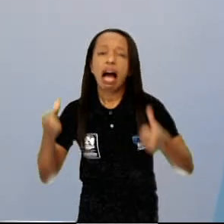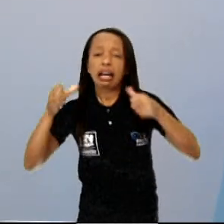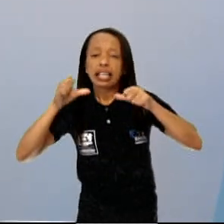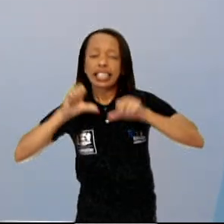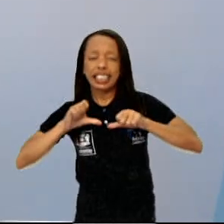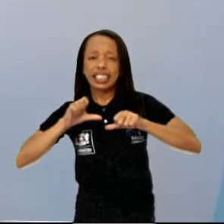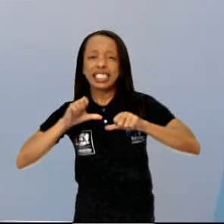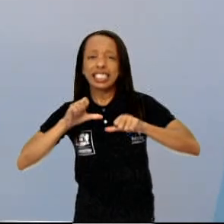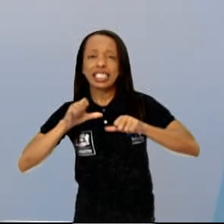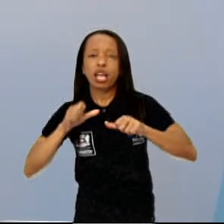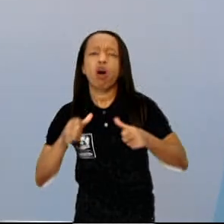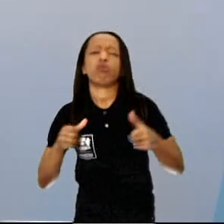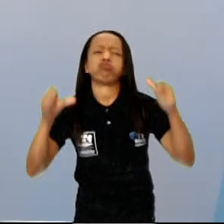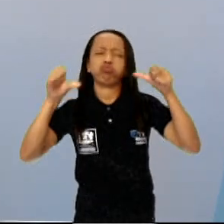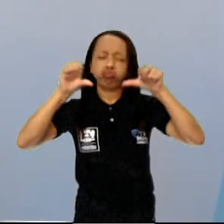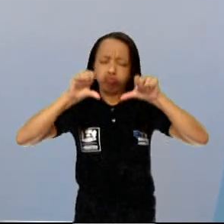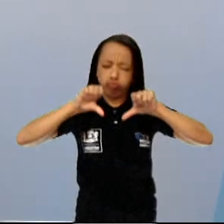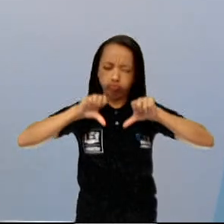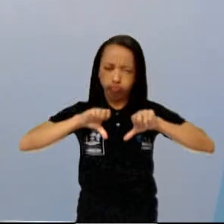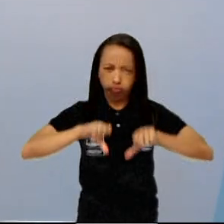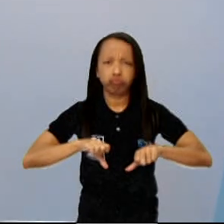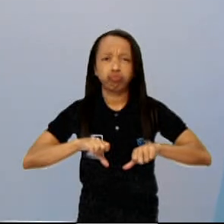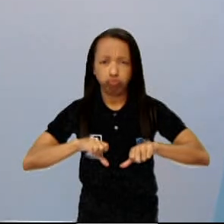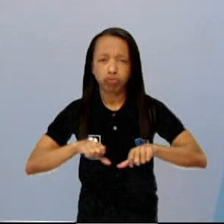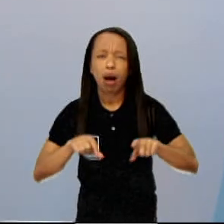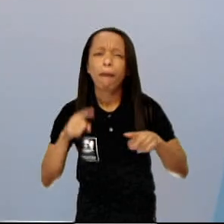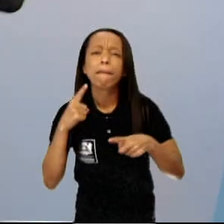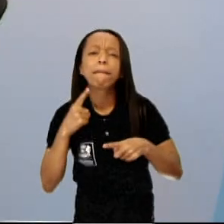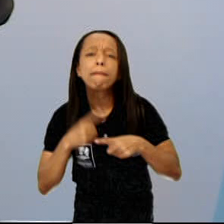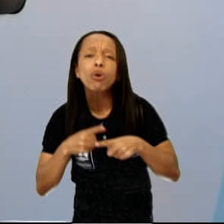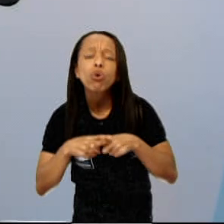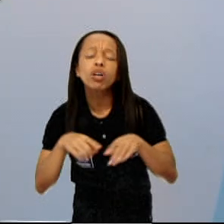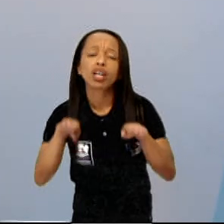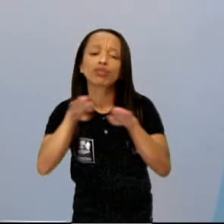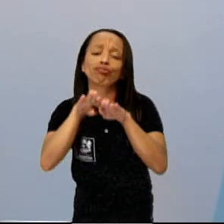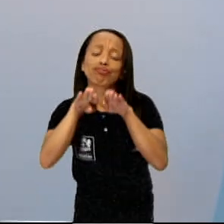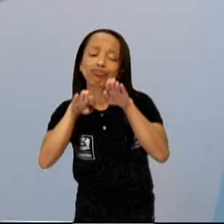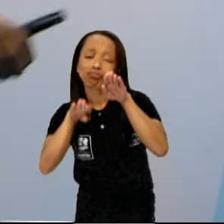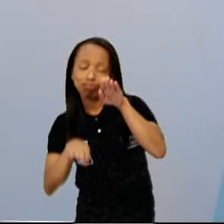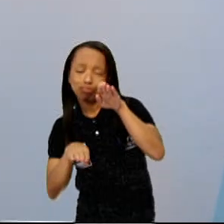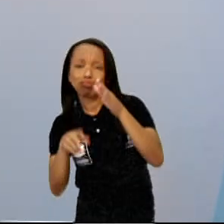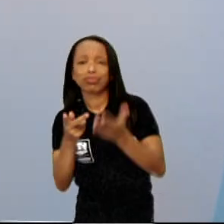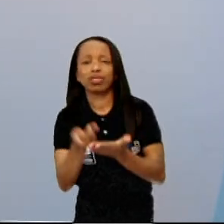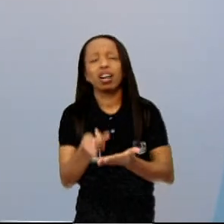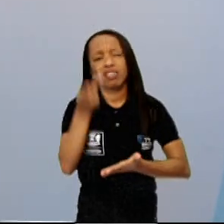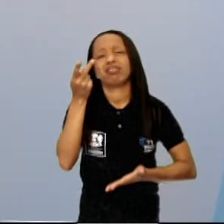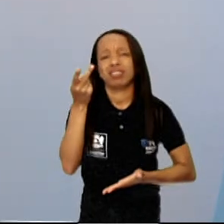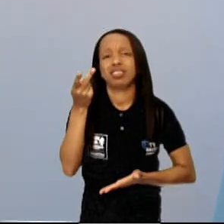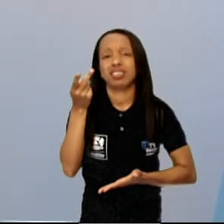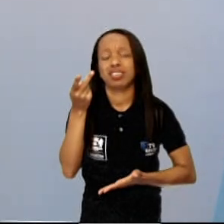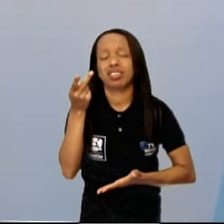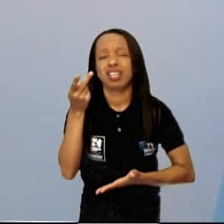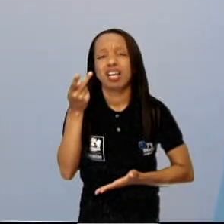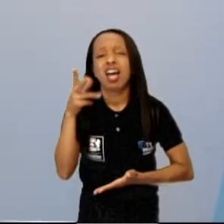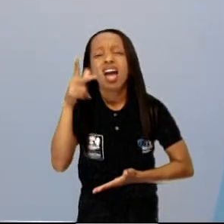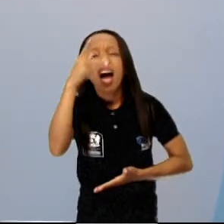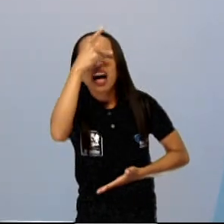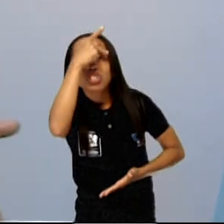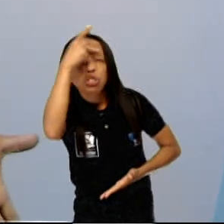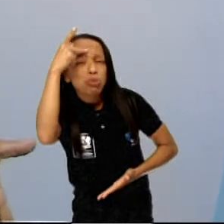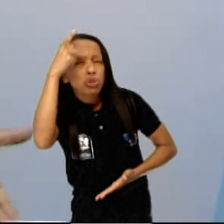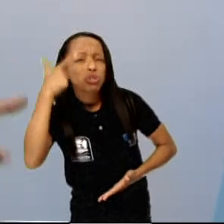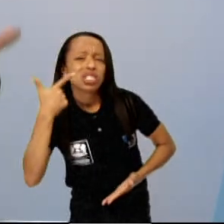Porque a gente vai ter essas desigualdades acontecendo, né? O cara que não tem dinheiro, ele tem que pagar imposto para o cara que